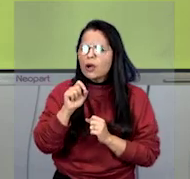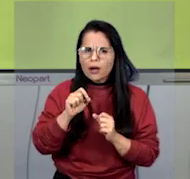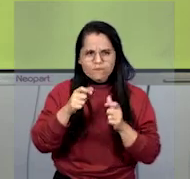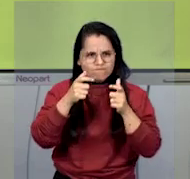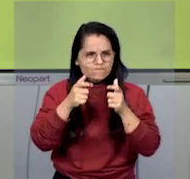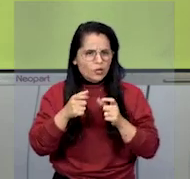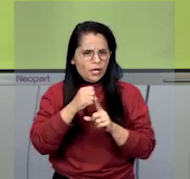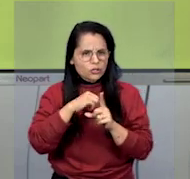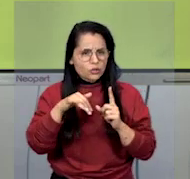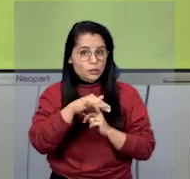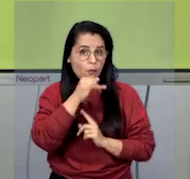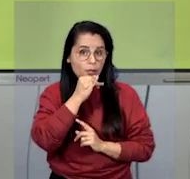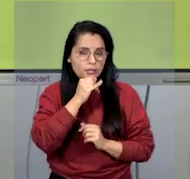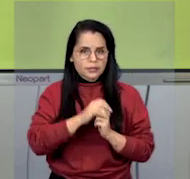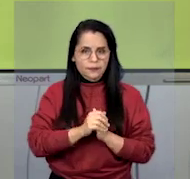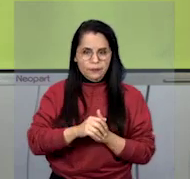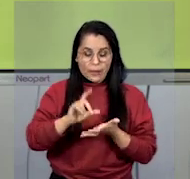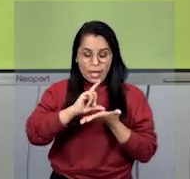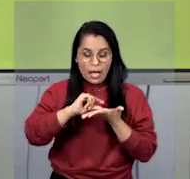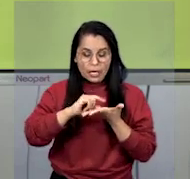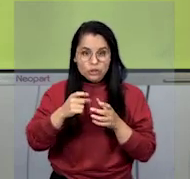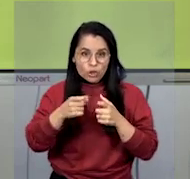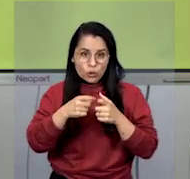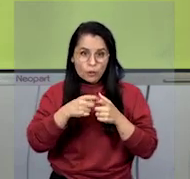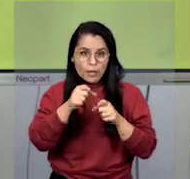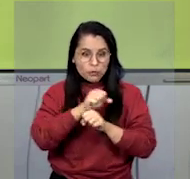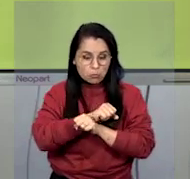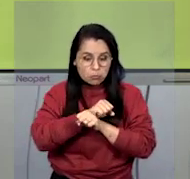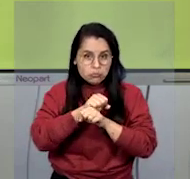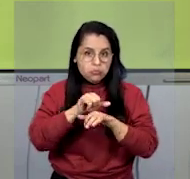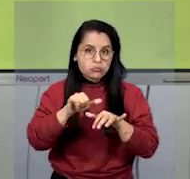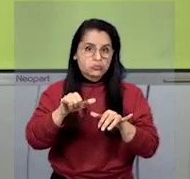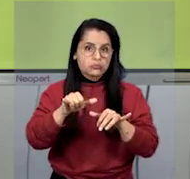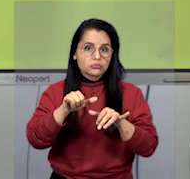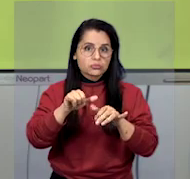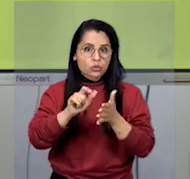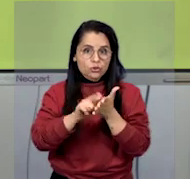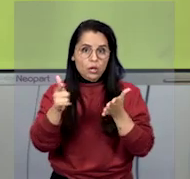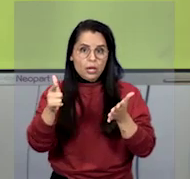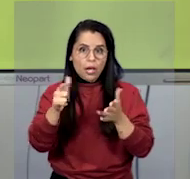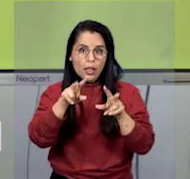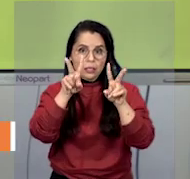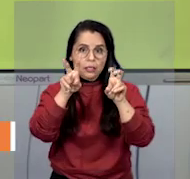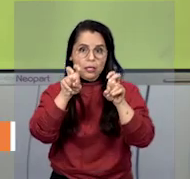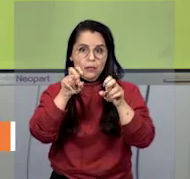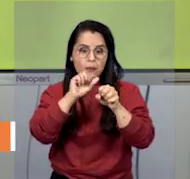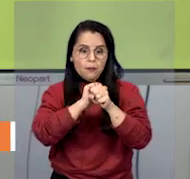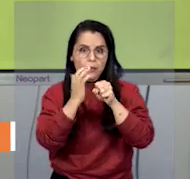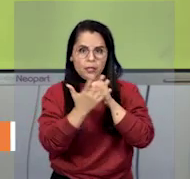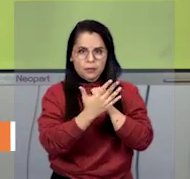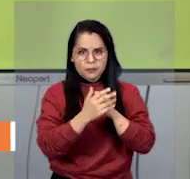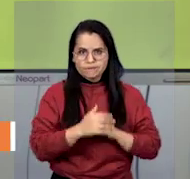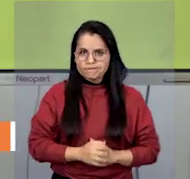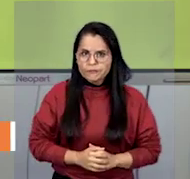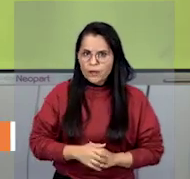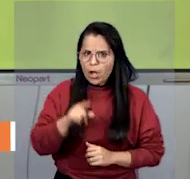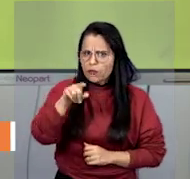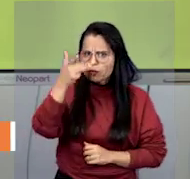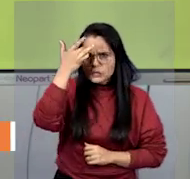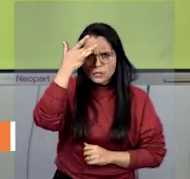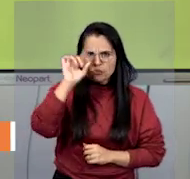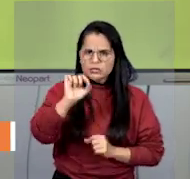Um médico publica um artigo sobre a pandemia no jornal. você não sabe nada sobre